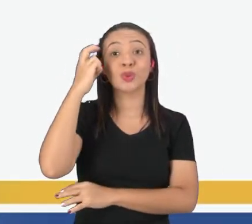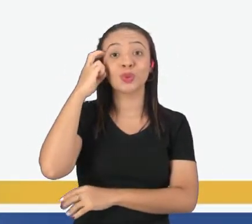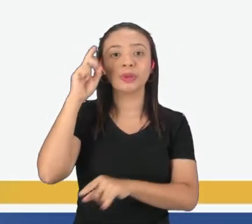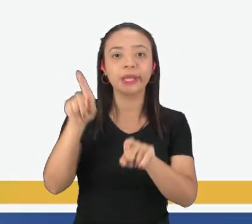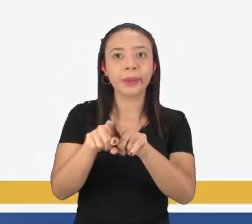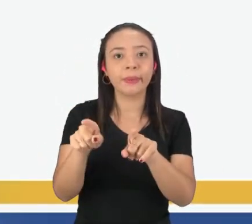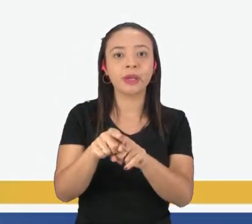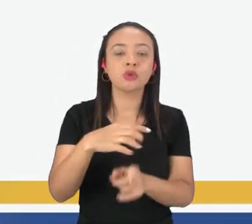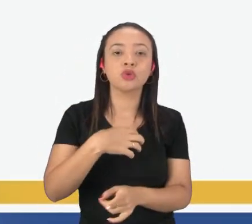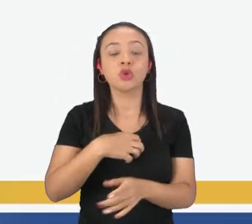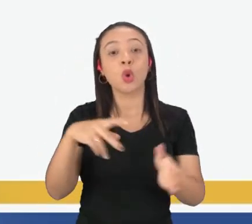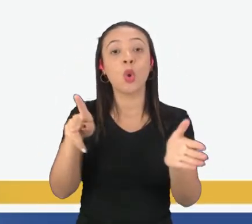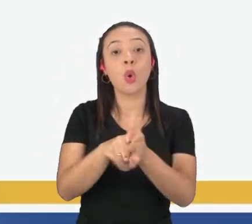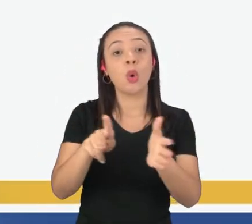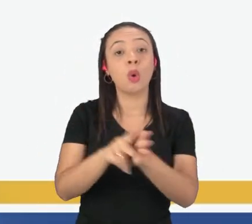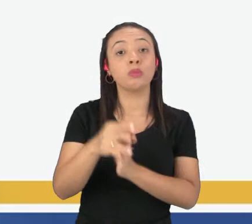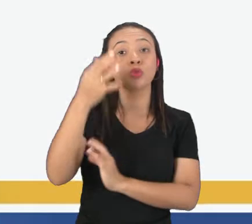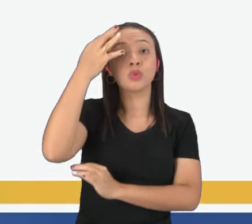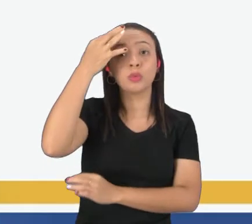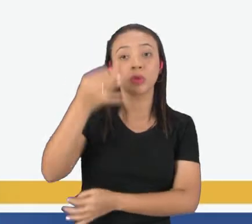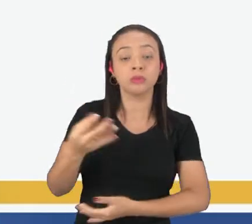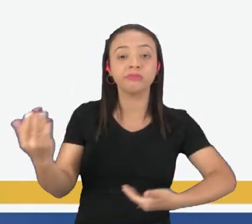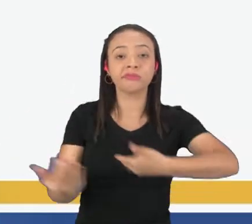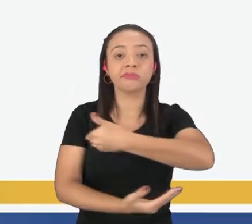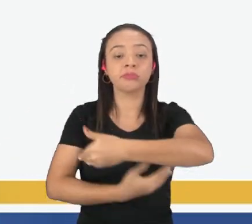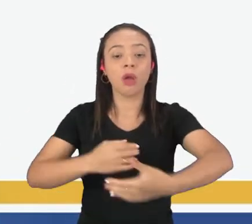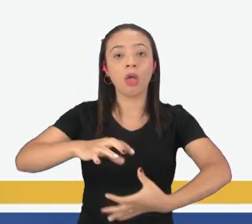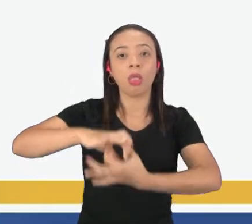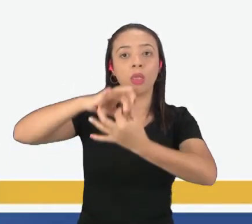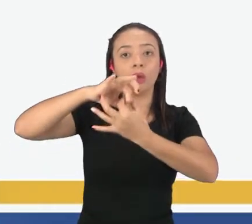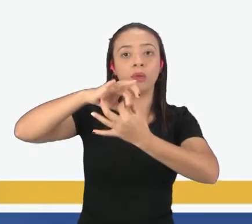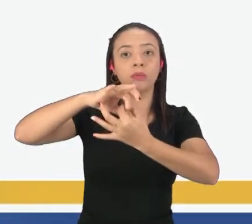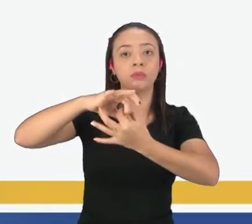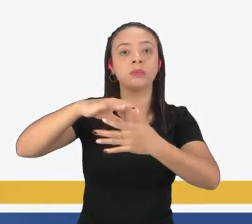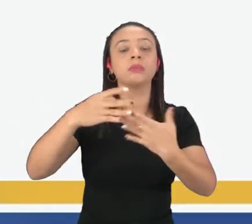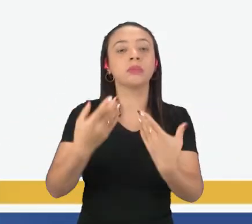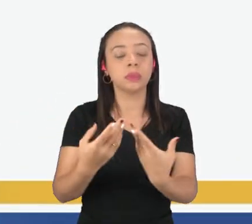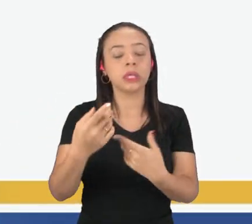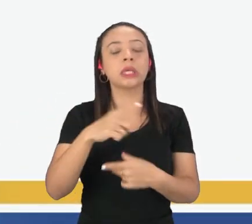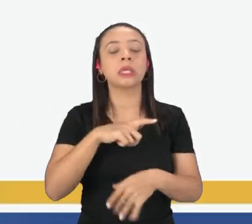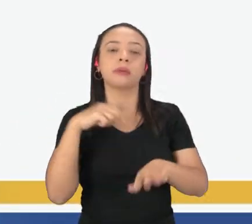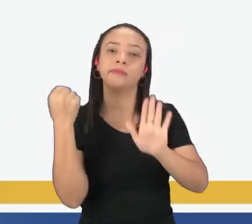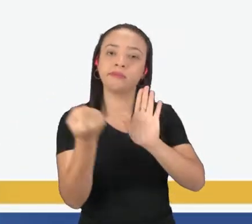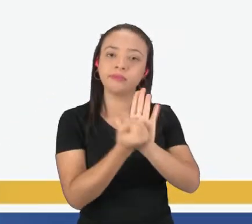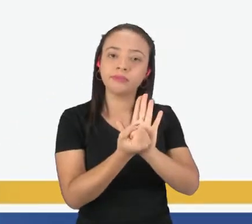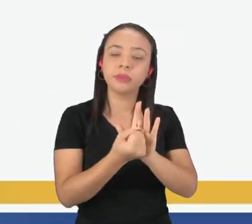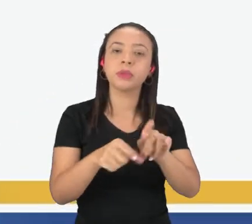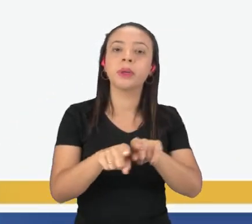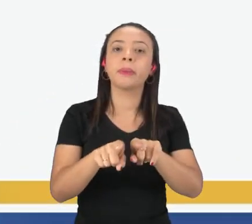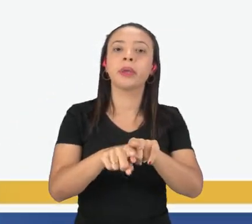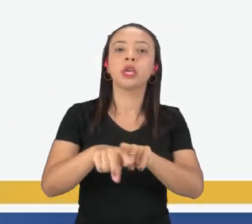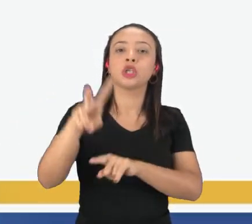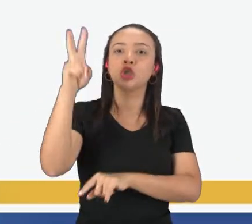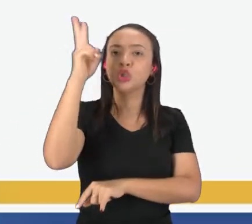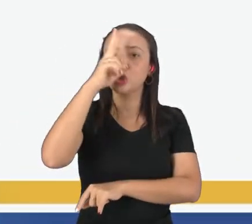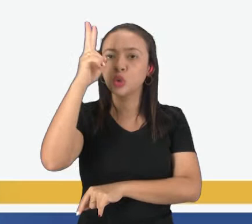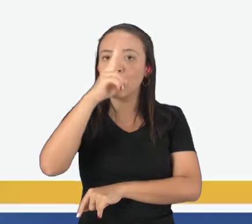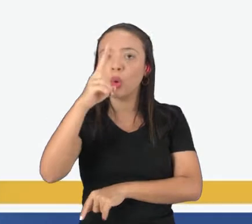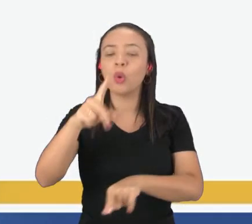com a sua maneira de entender, com a sua relação com o transcendente, que por meio de símbolos, de narrativas e